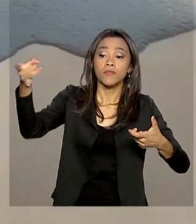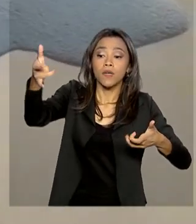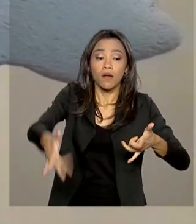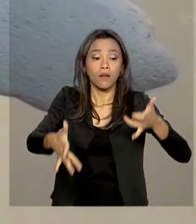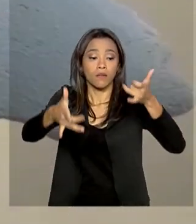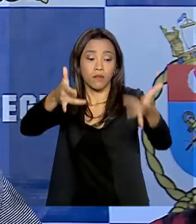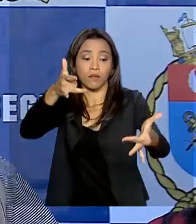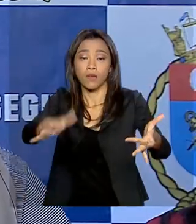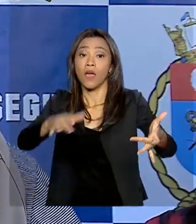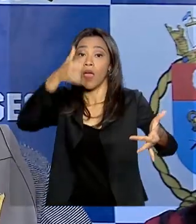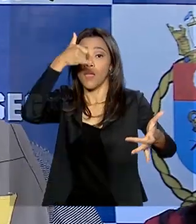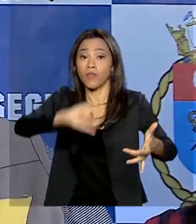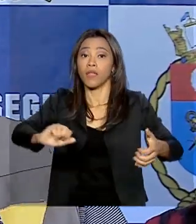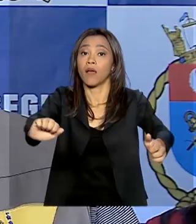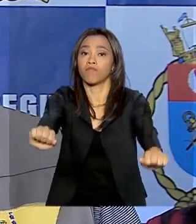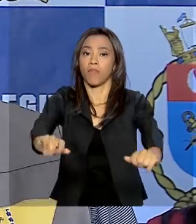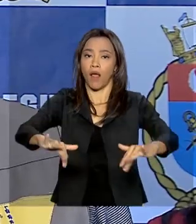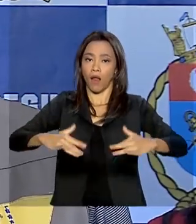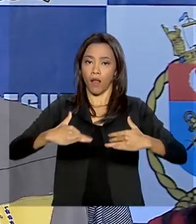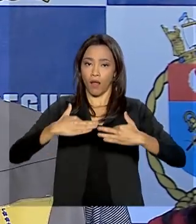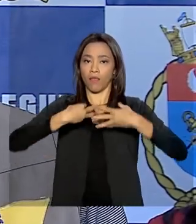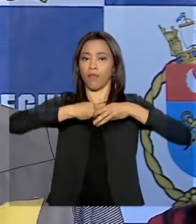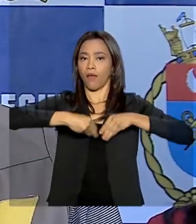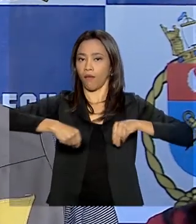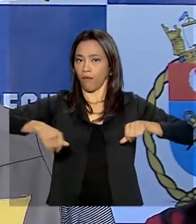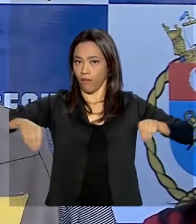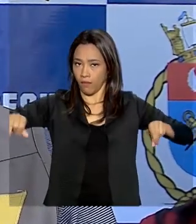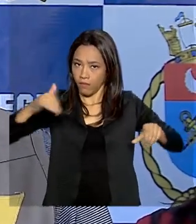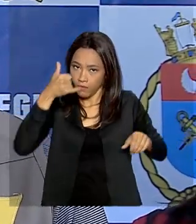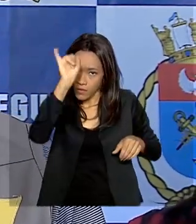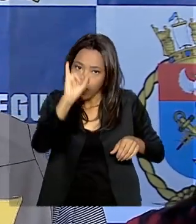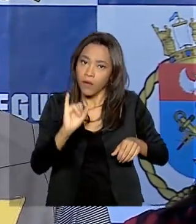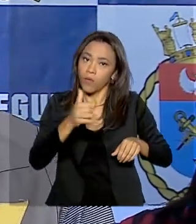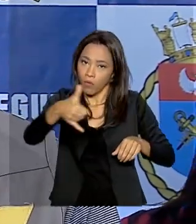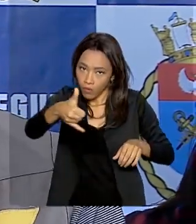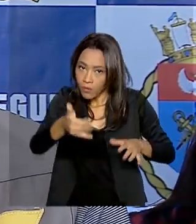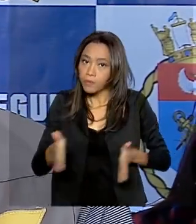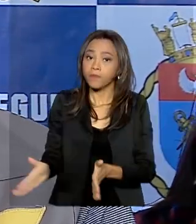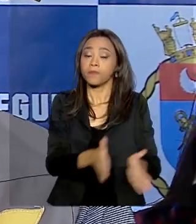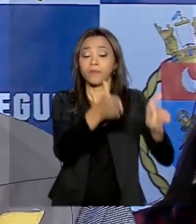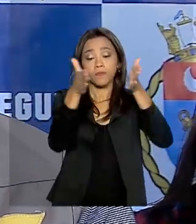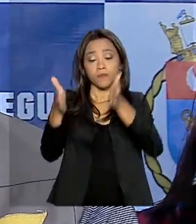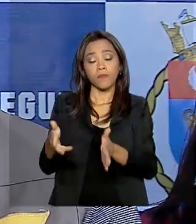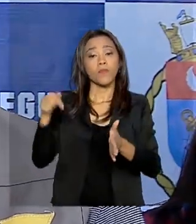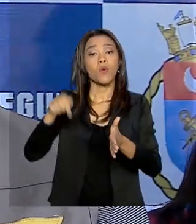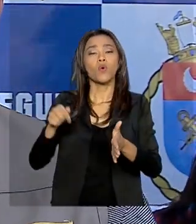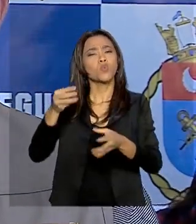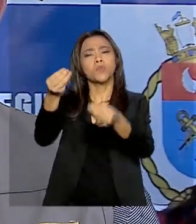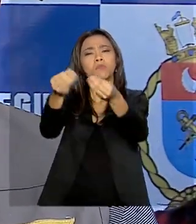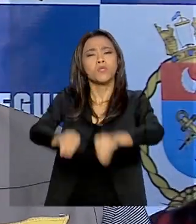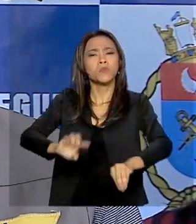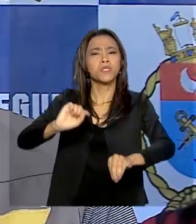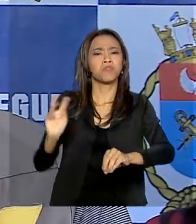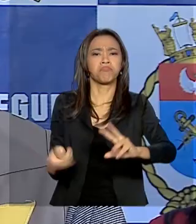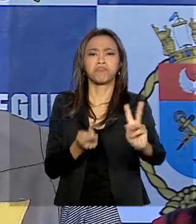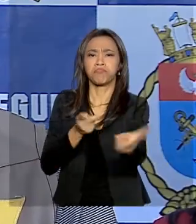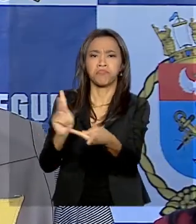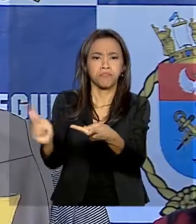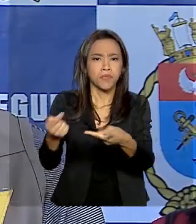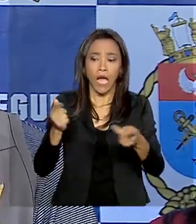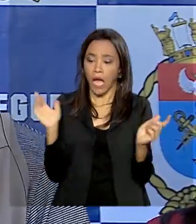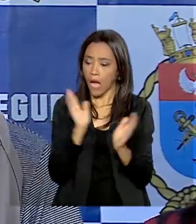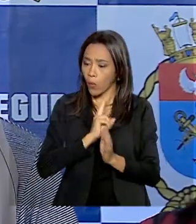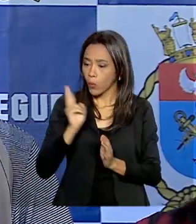ele evite chegar às praias. E a outra seria o controle de danos, seria nas praias, uma atuação